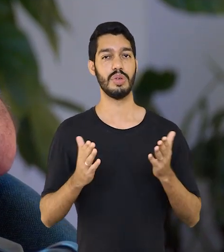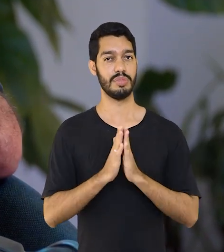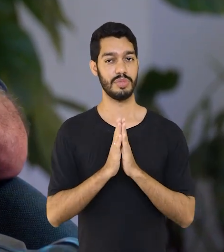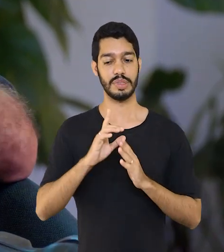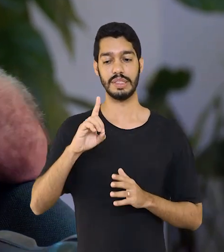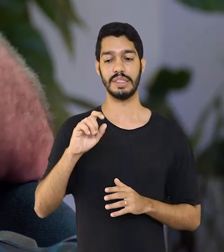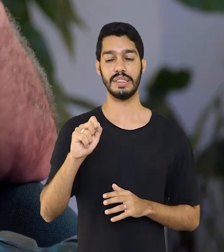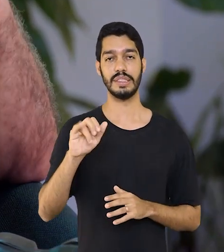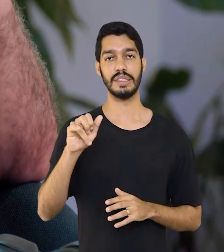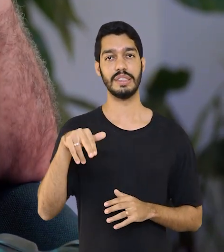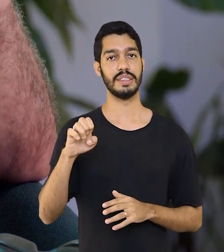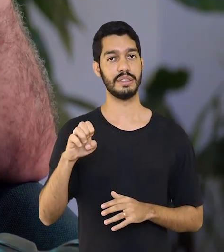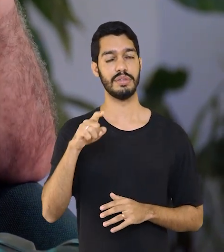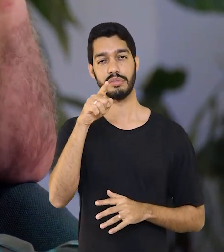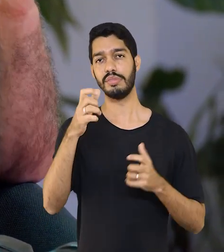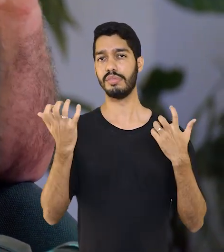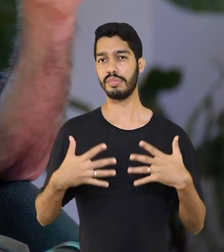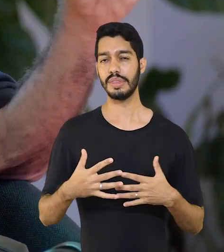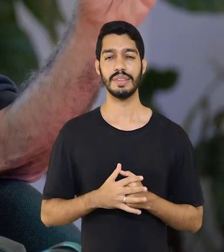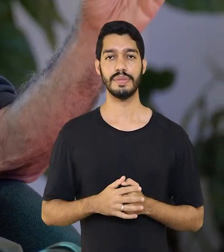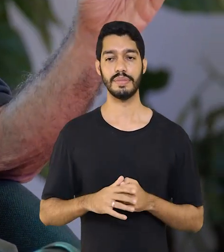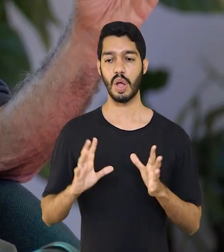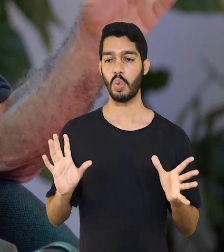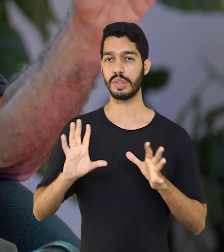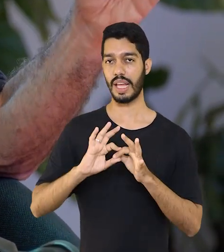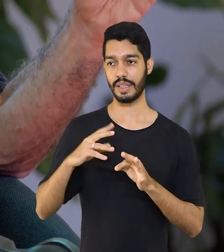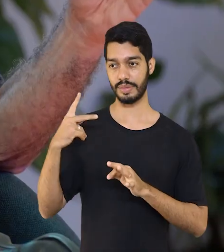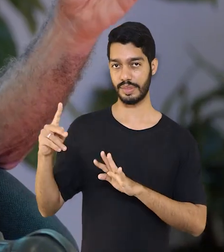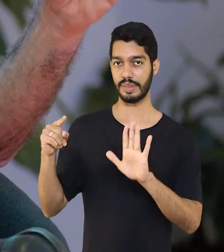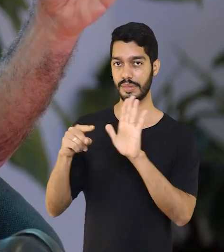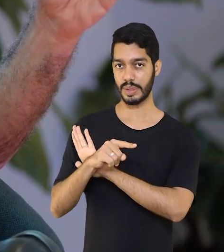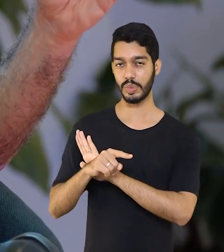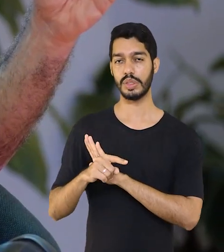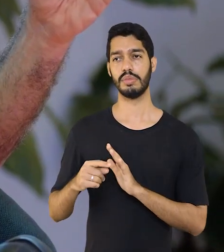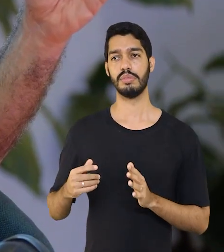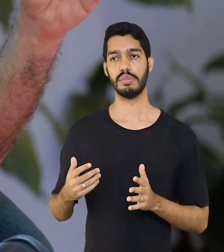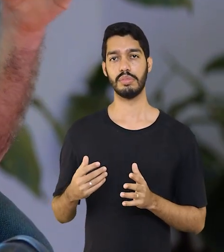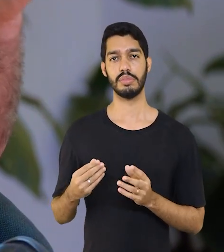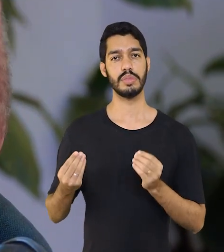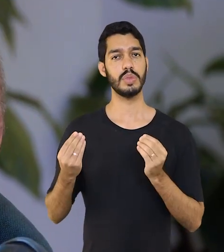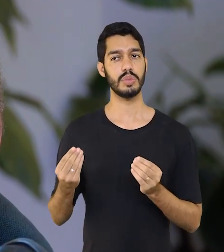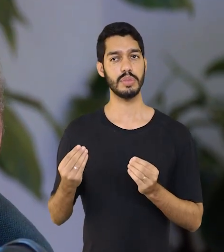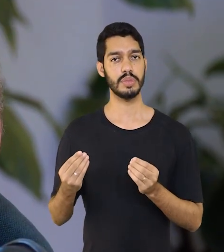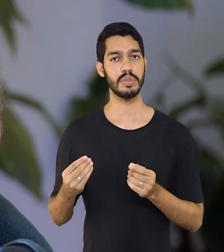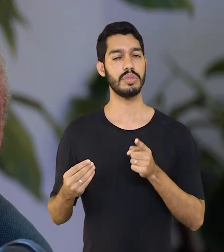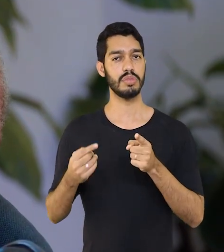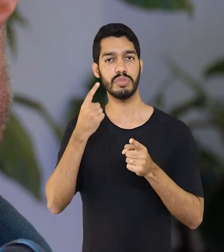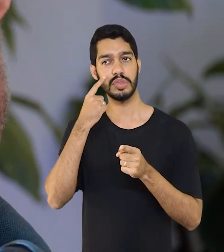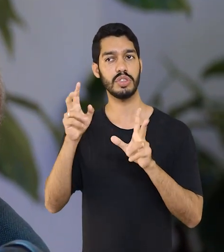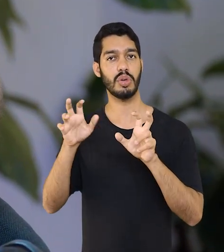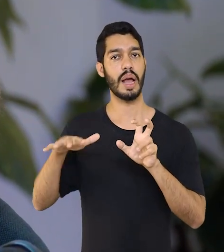pedir à doutora Daiane para explicar como ela vê, no contexto da pergunta que foi feita,